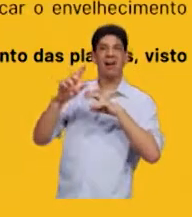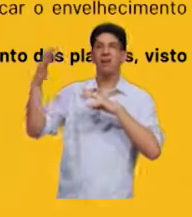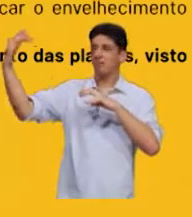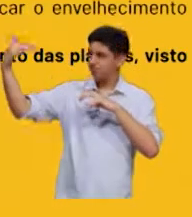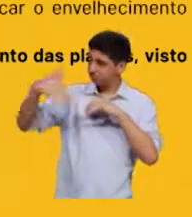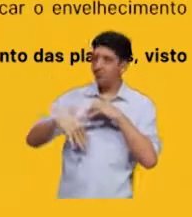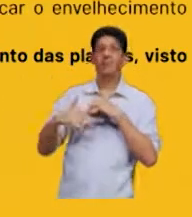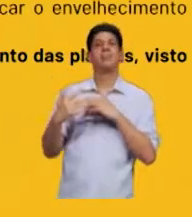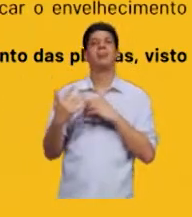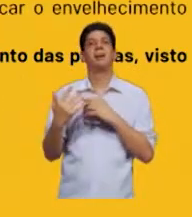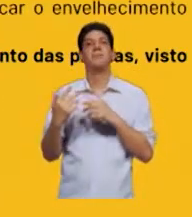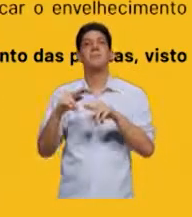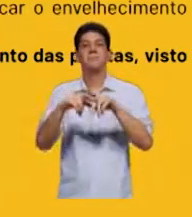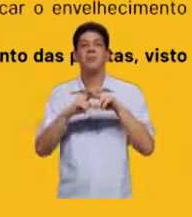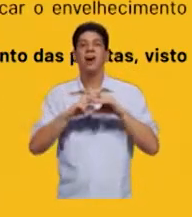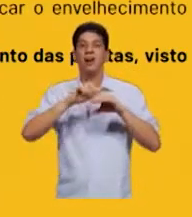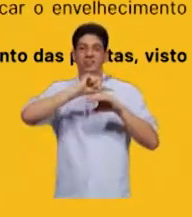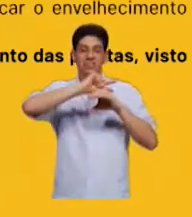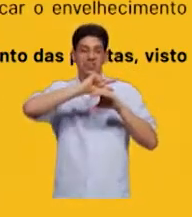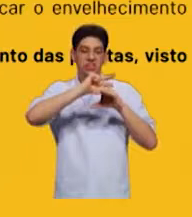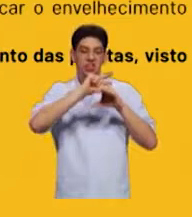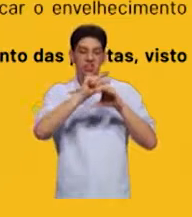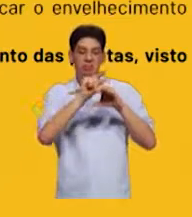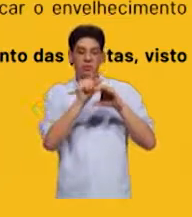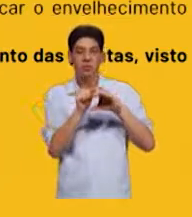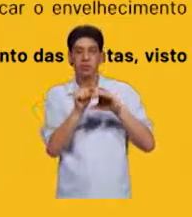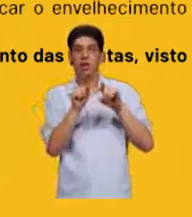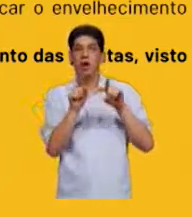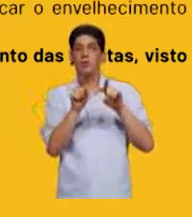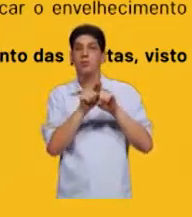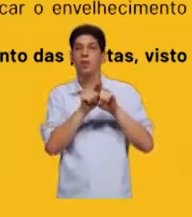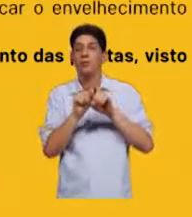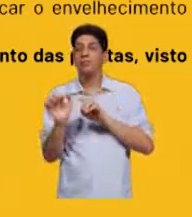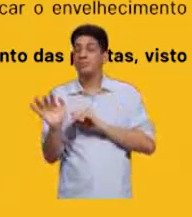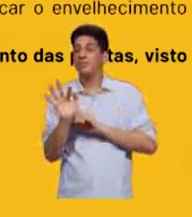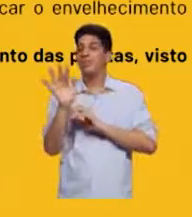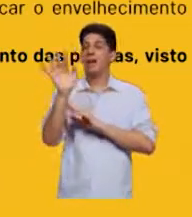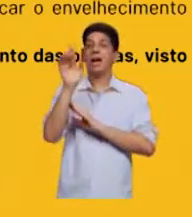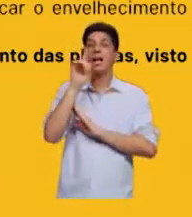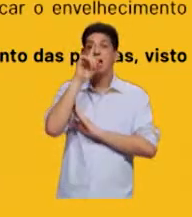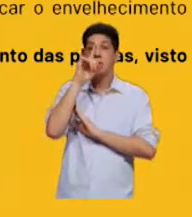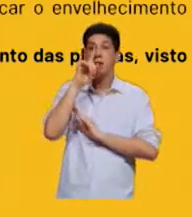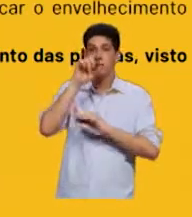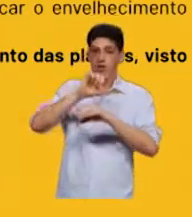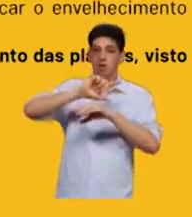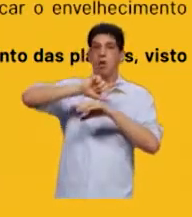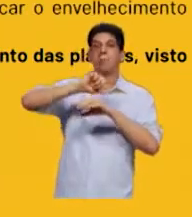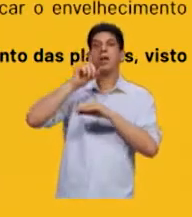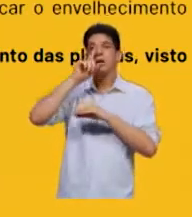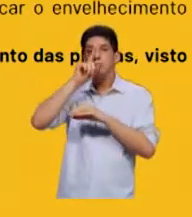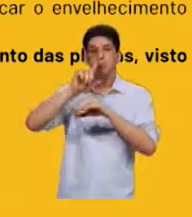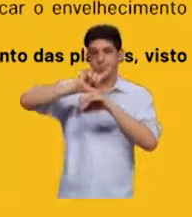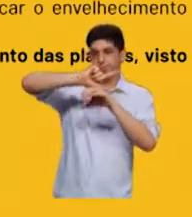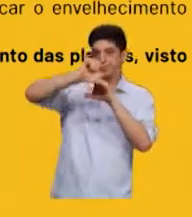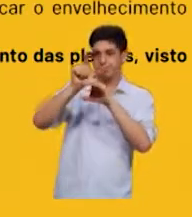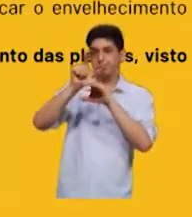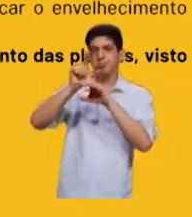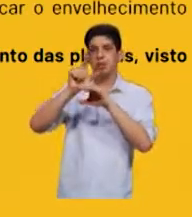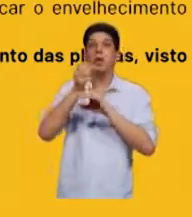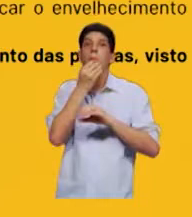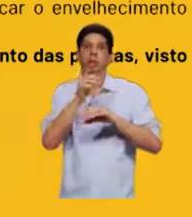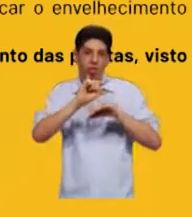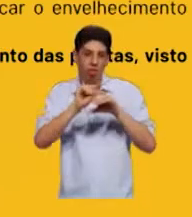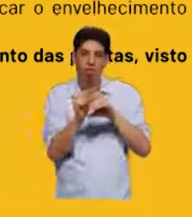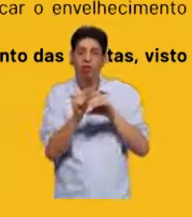da diminuição da concentração de ozônio. São vários os impactos causados por